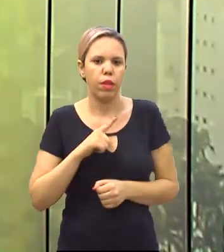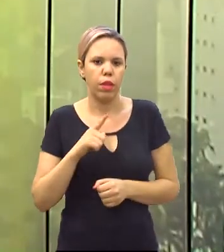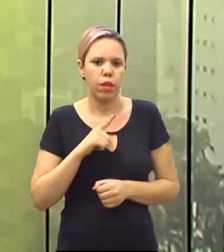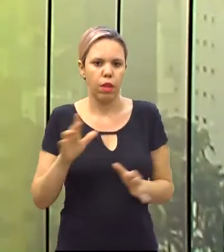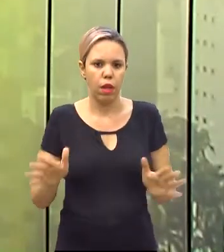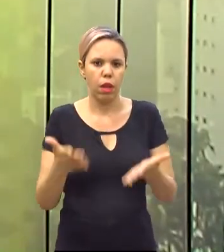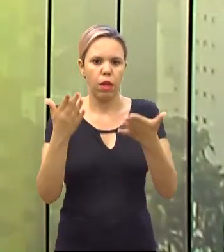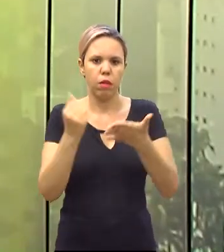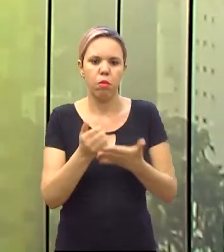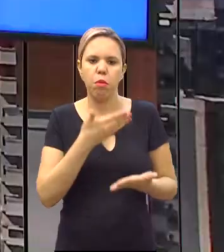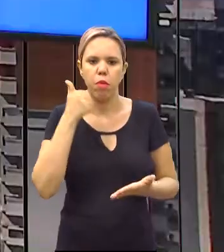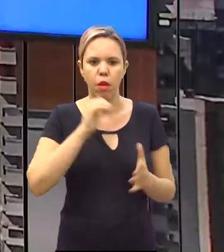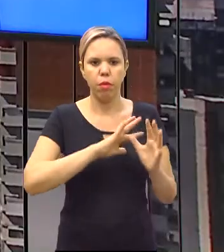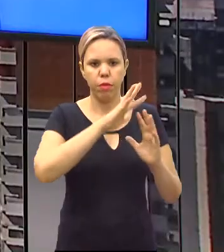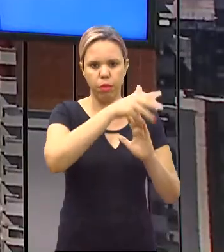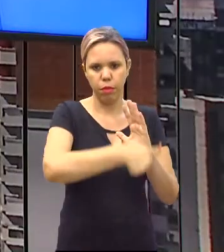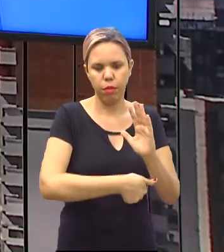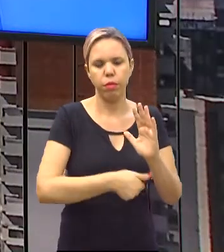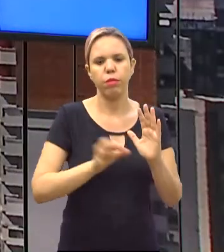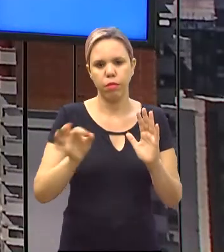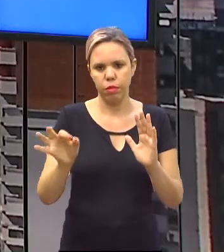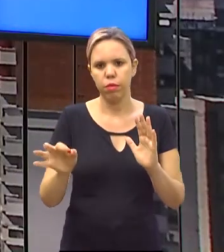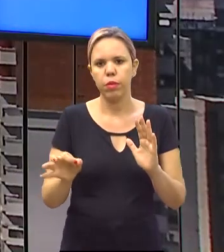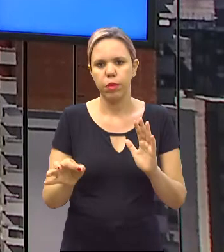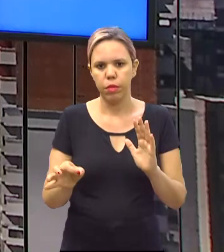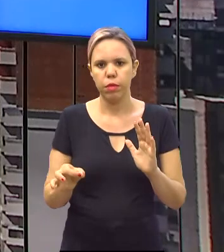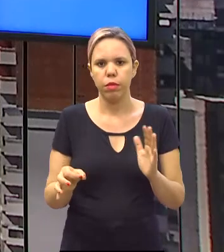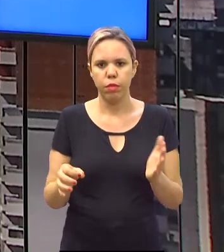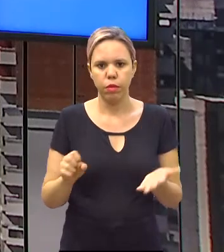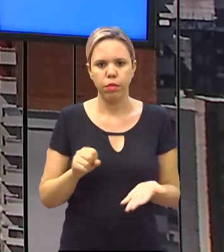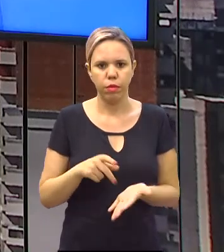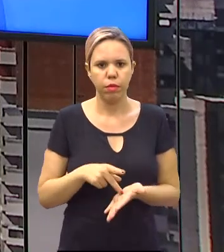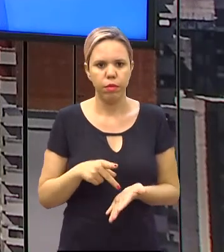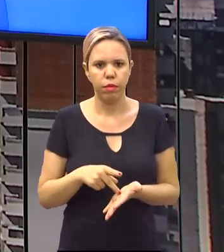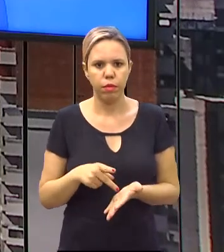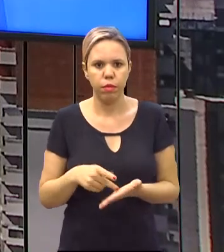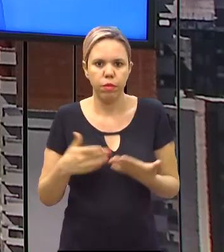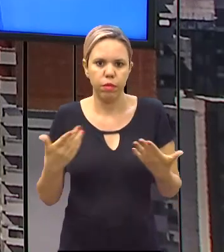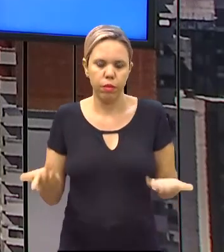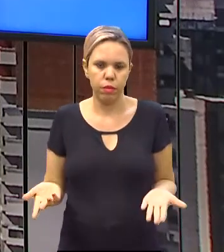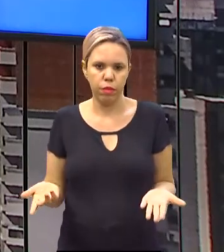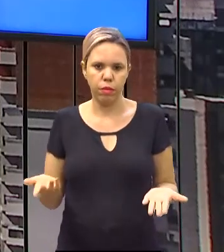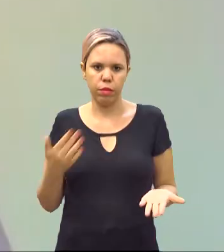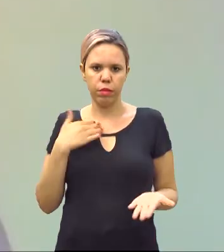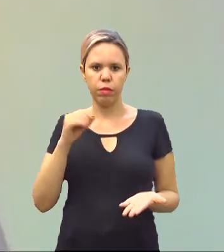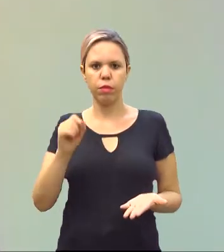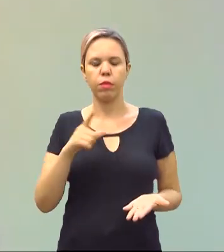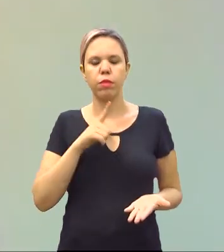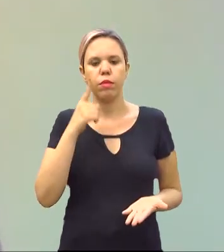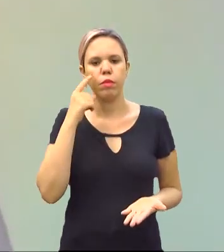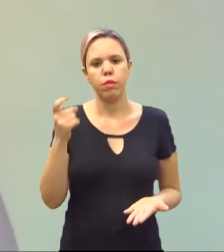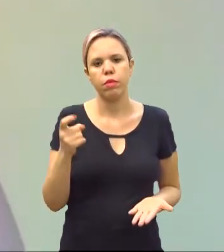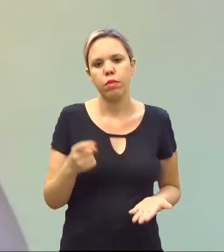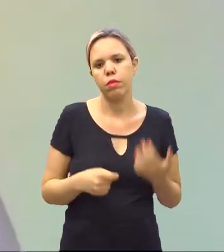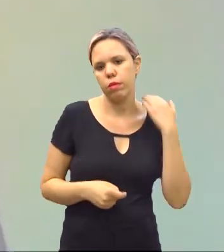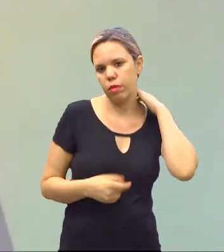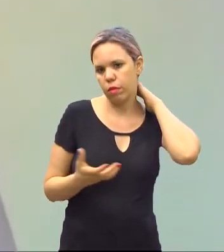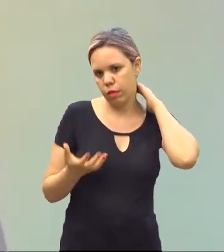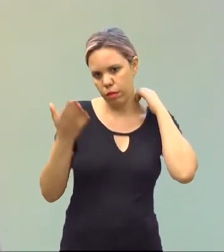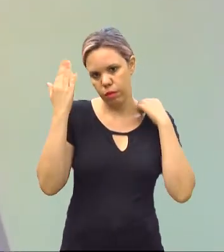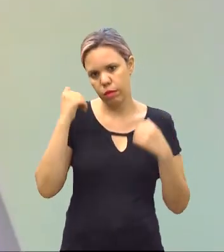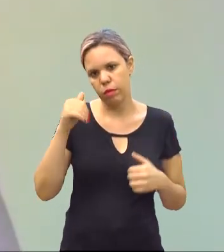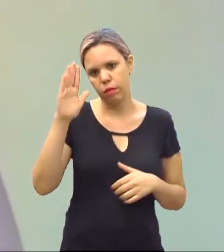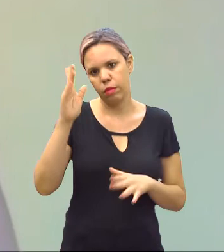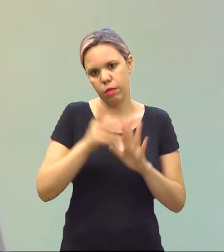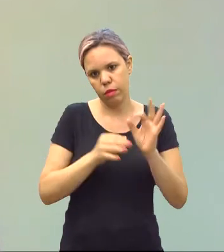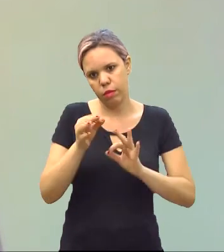sua contribuição para o meio ambiente, não é mesmo? Isso aí. Então, para quem tiver interesse, quiser saber